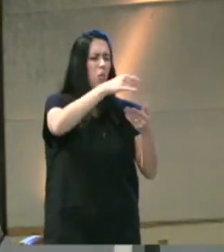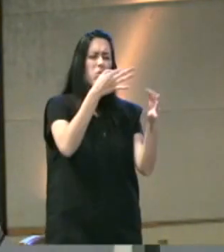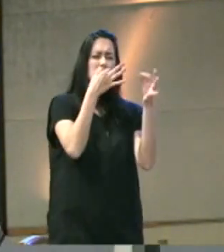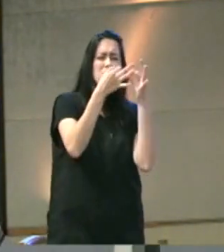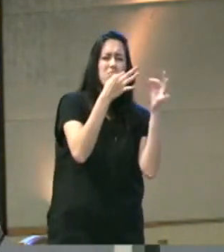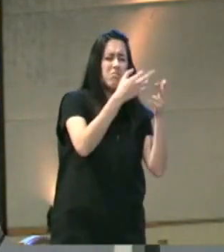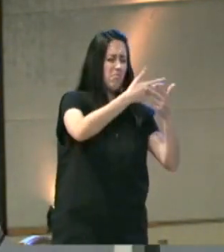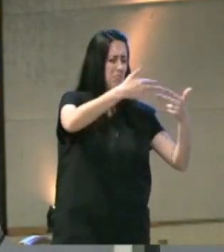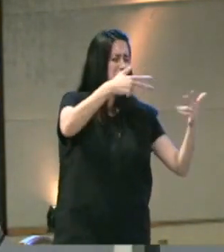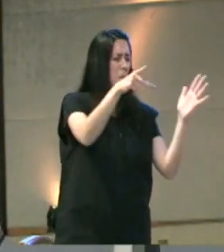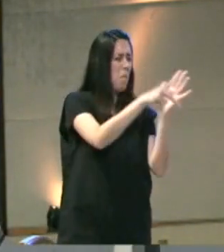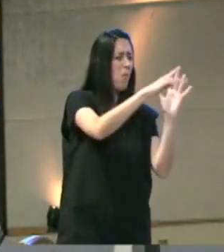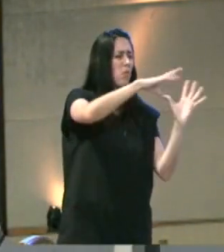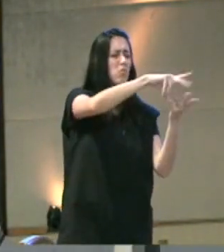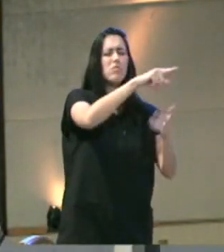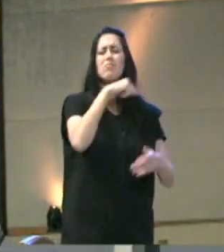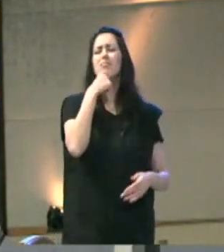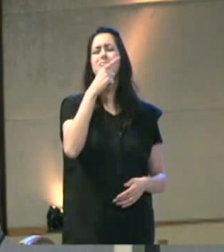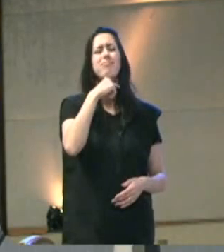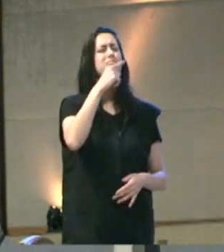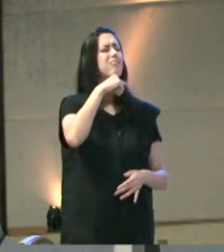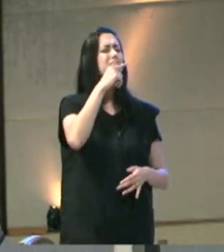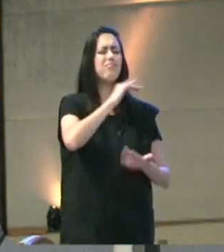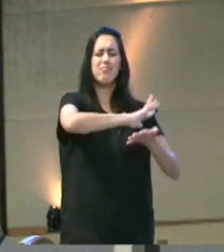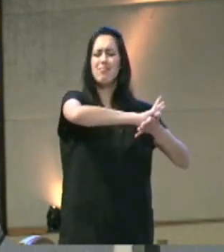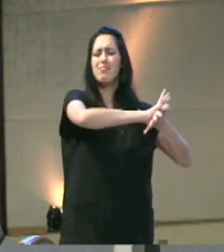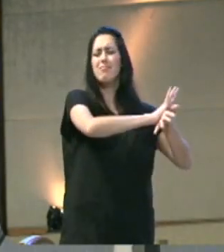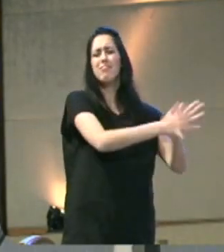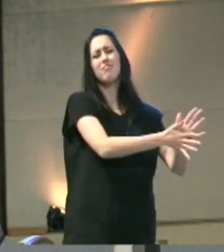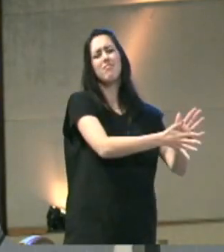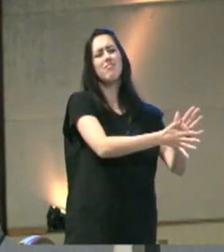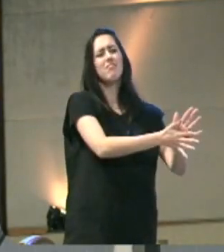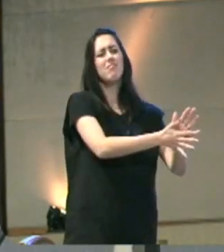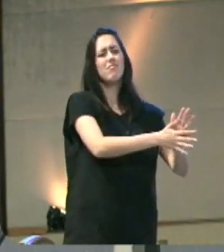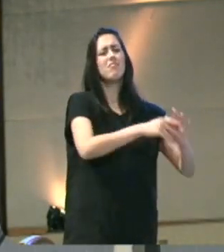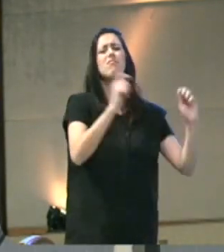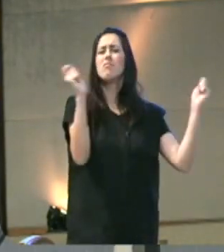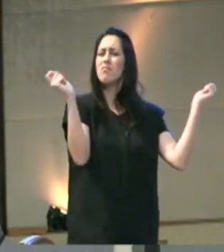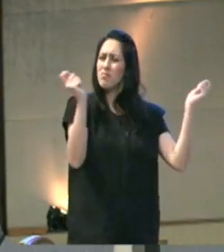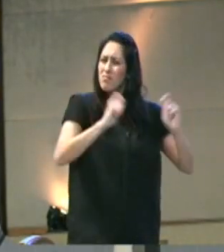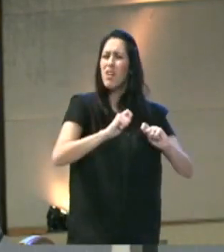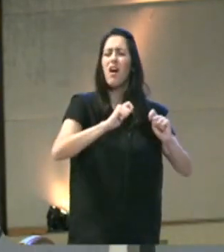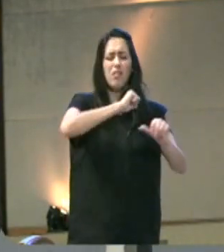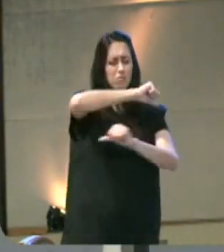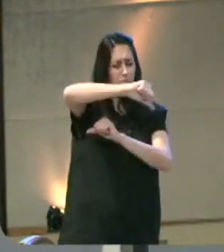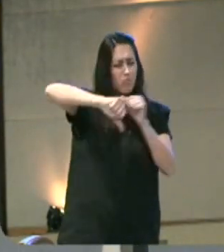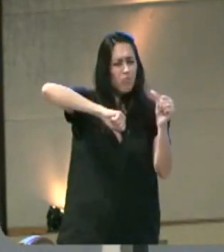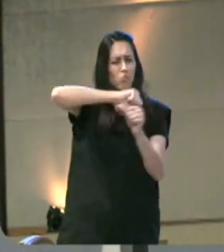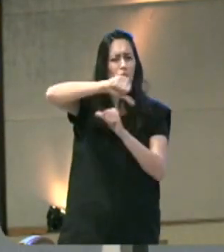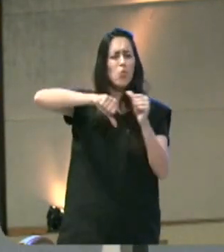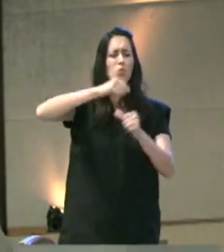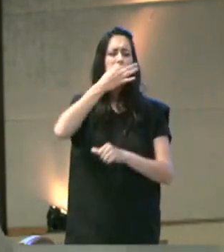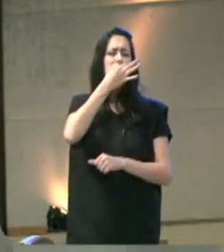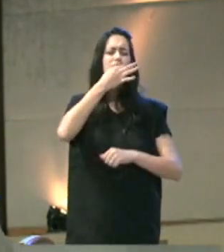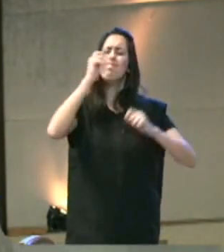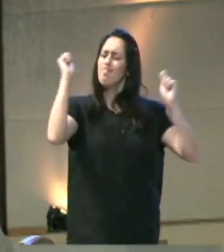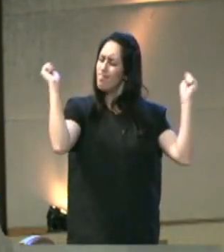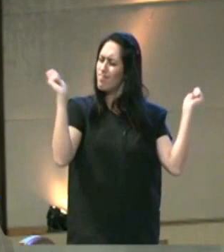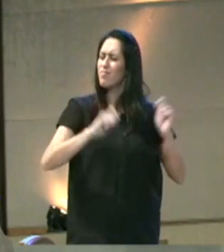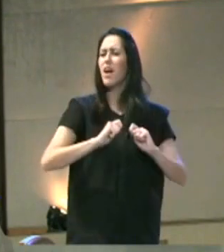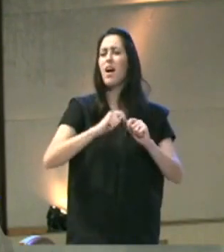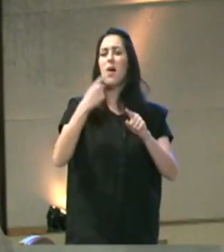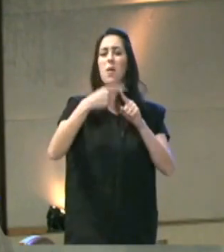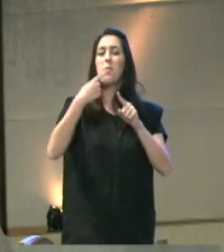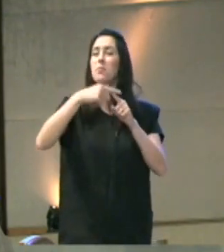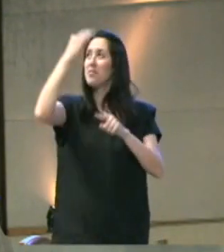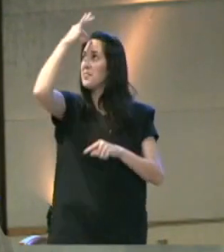a colocar em conflito, não porque a gente tem capacidade de convencer, mas por causa da